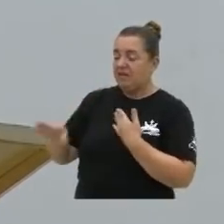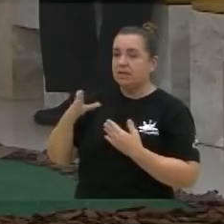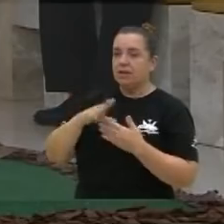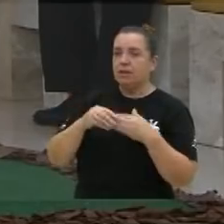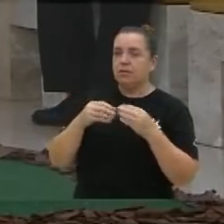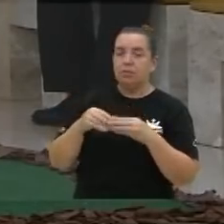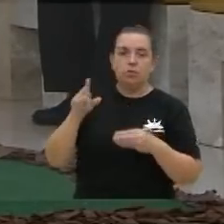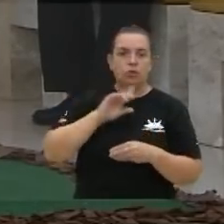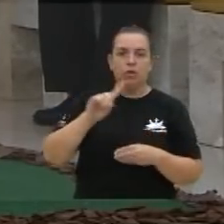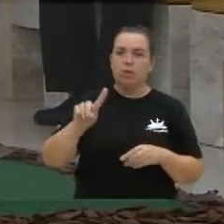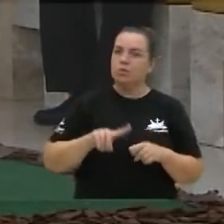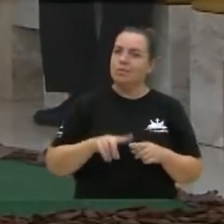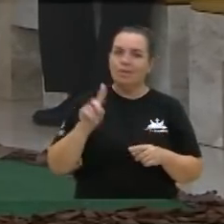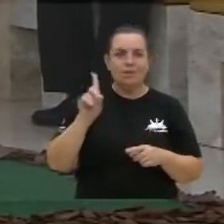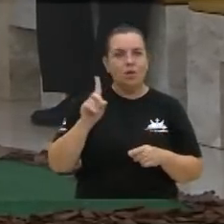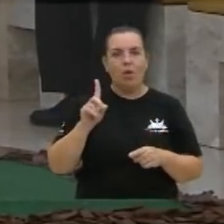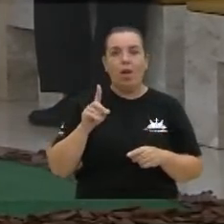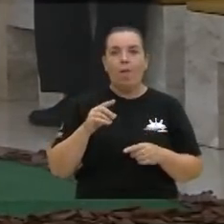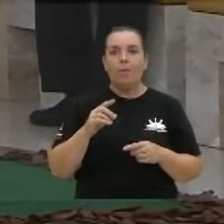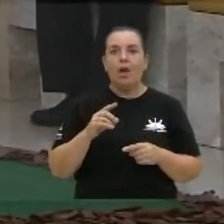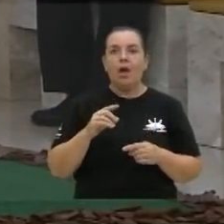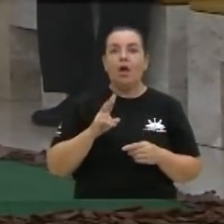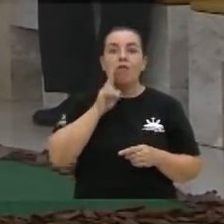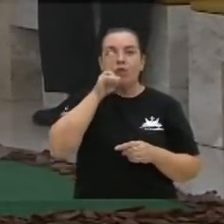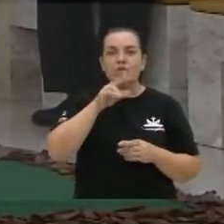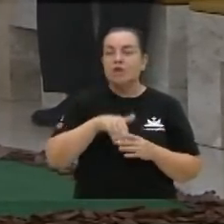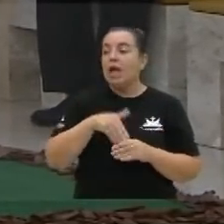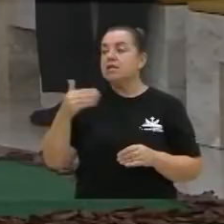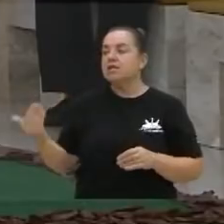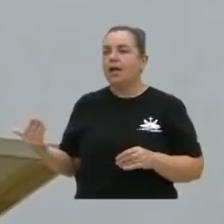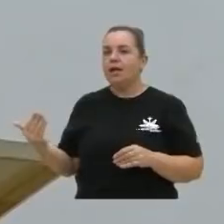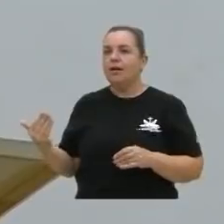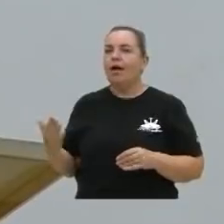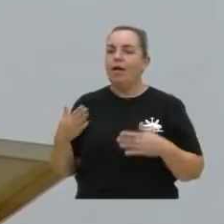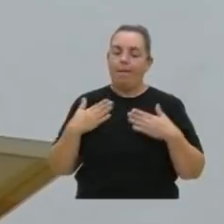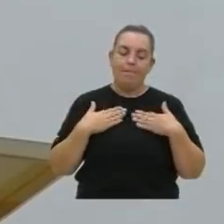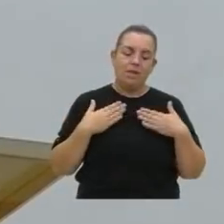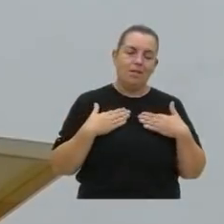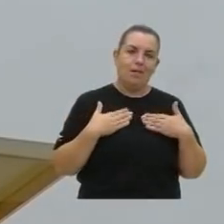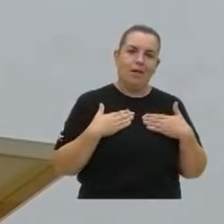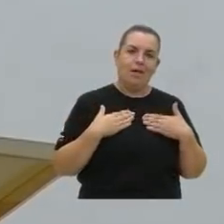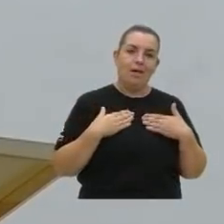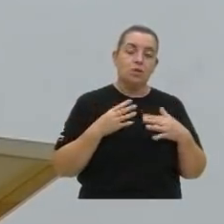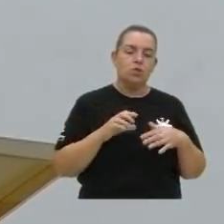Mas não é uma força externa. É uma liberdade corrompida.